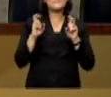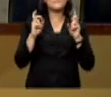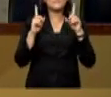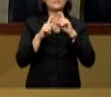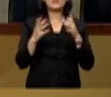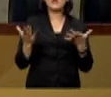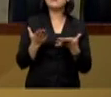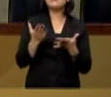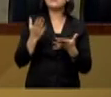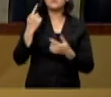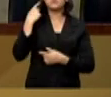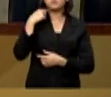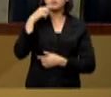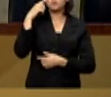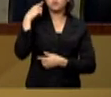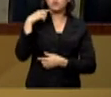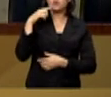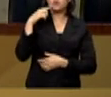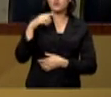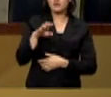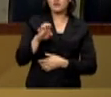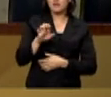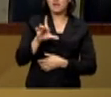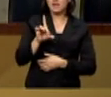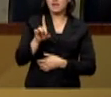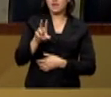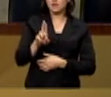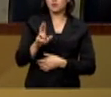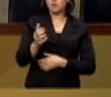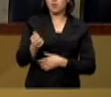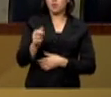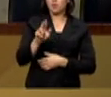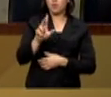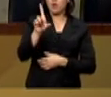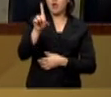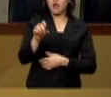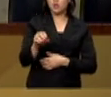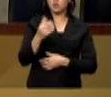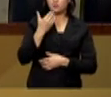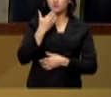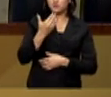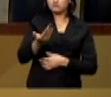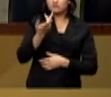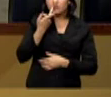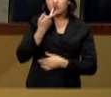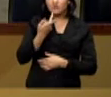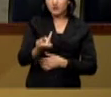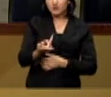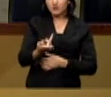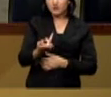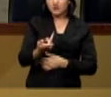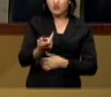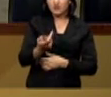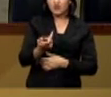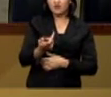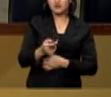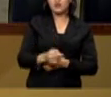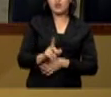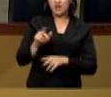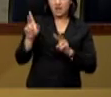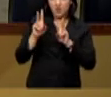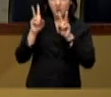o advogado doutor Eduardo Borges pretende fazer uso da palavra. É matéria de fato,